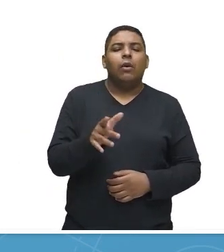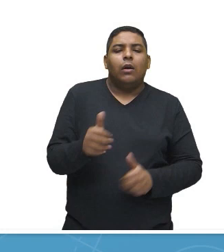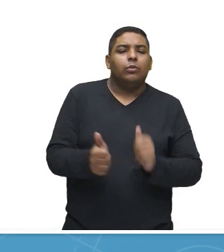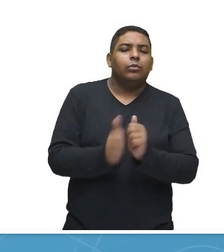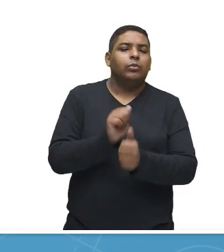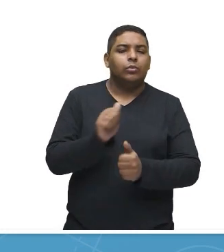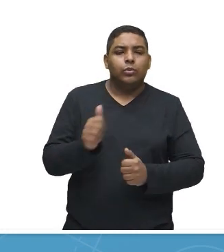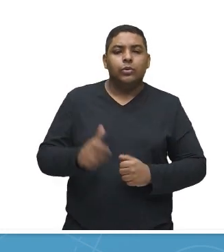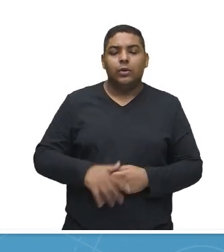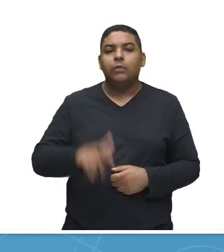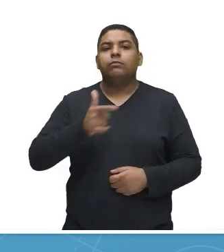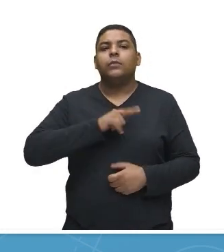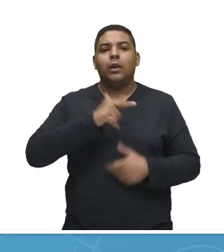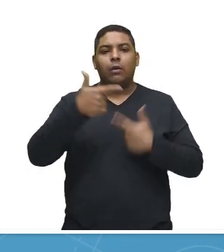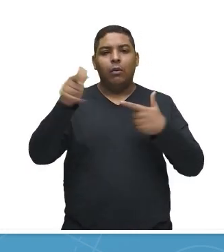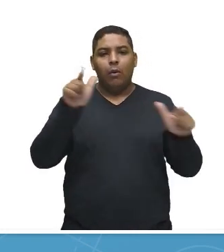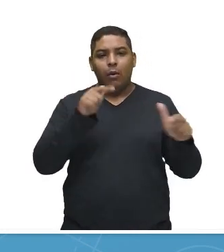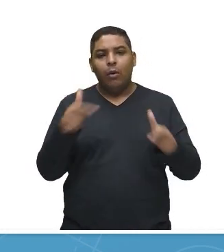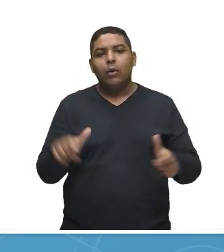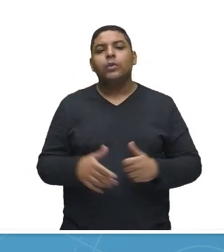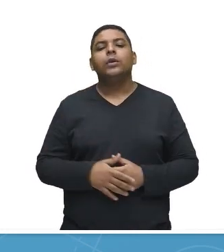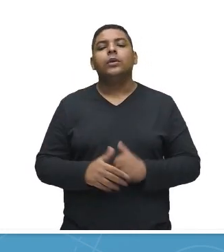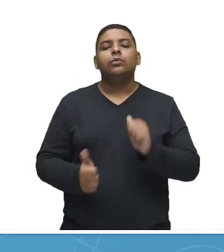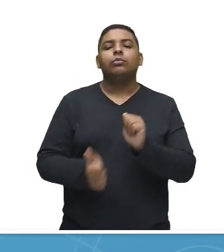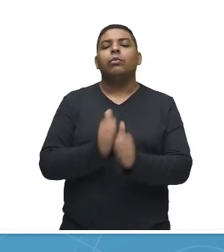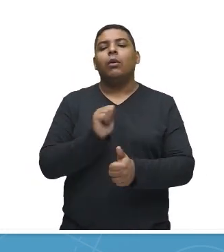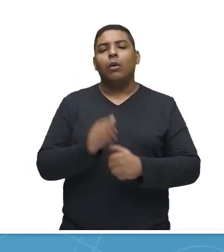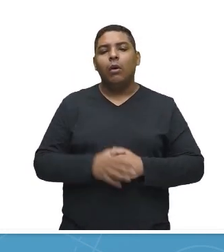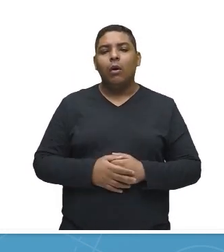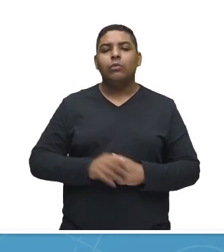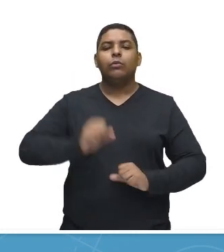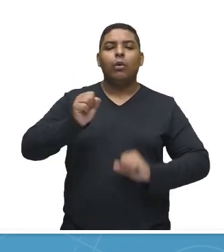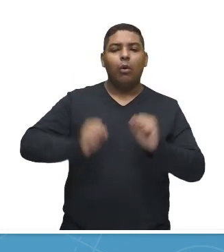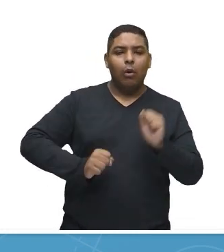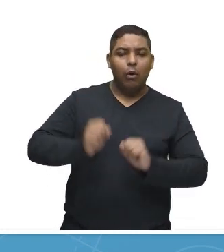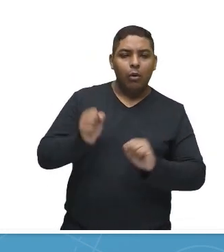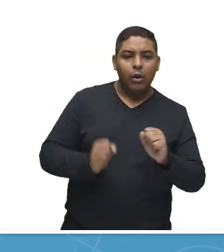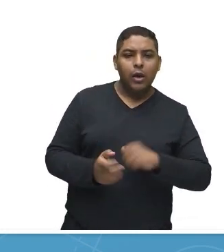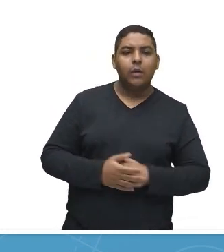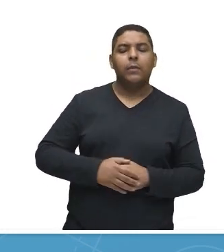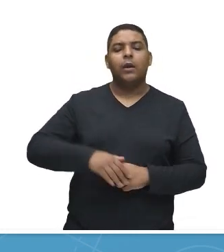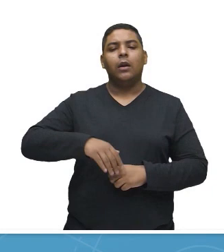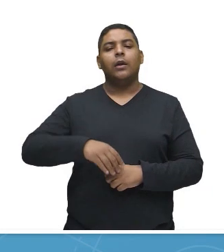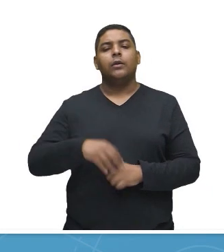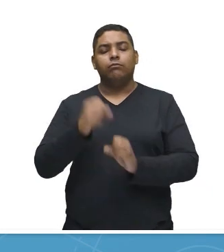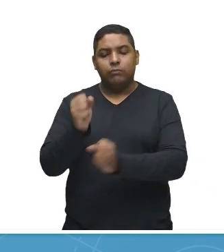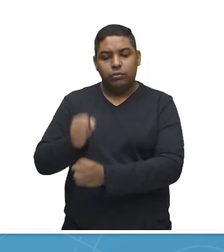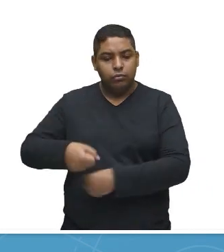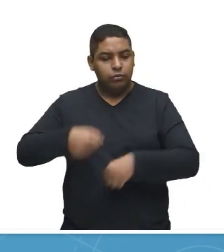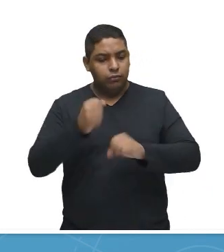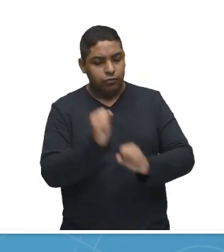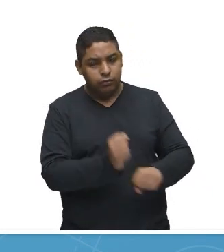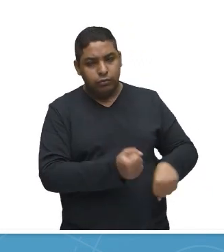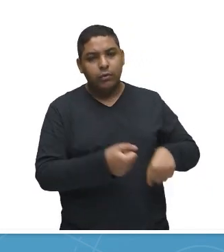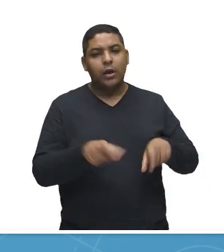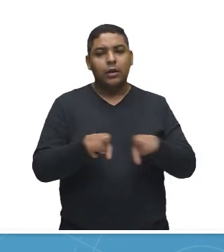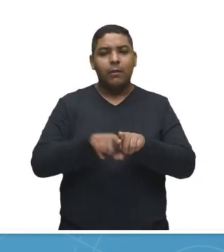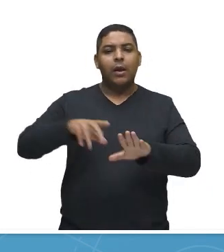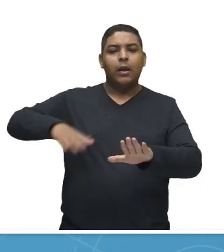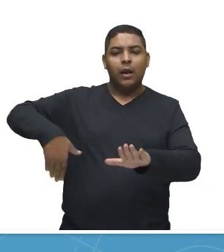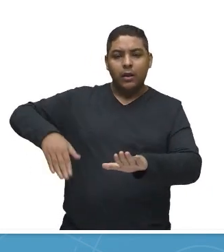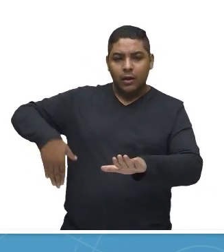vir outros esportes, como corrida de tora, canoagem, natação no